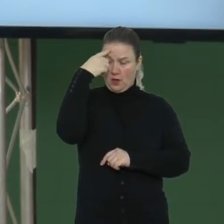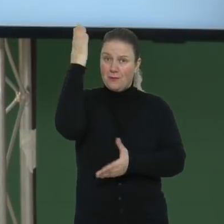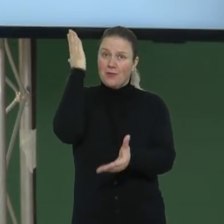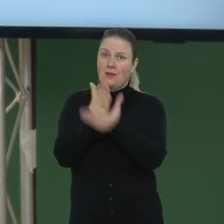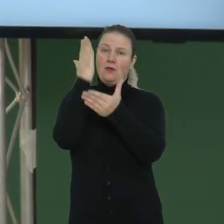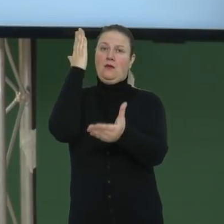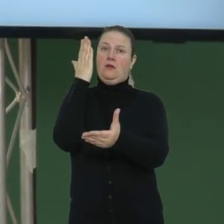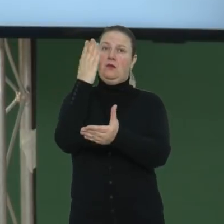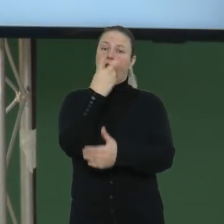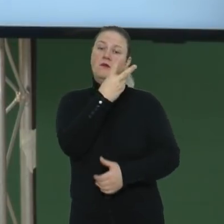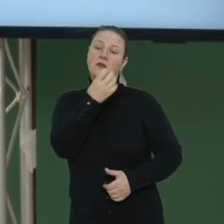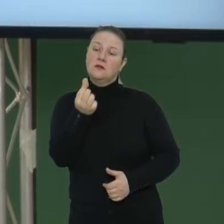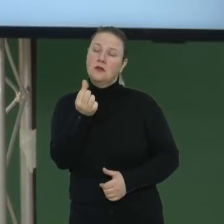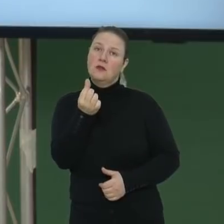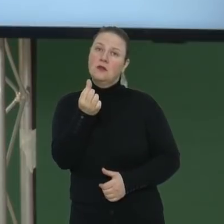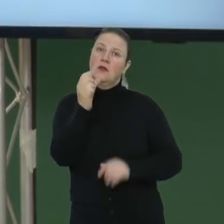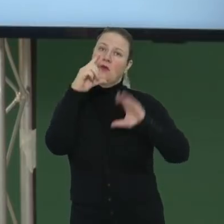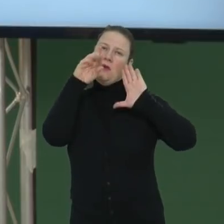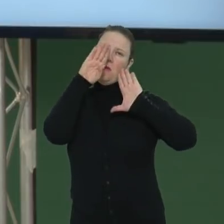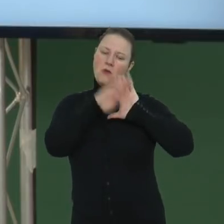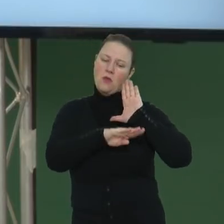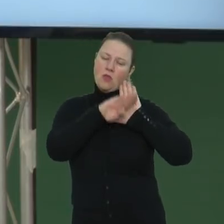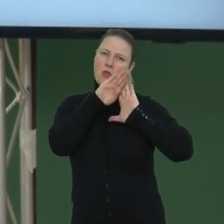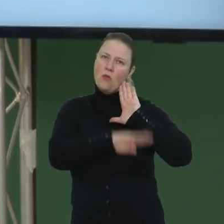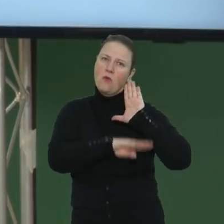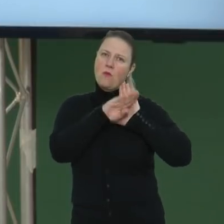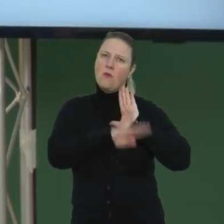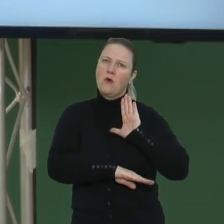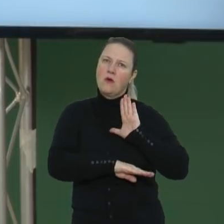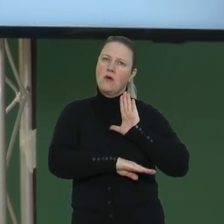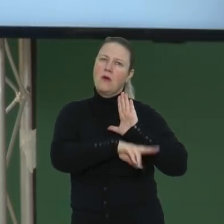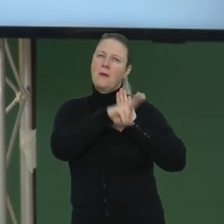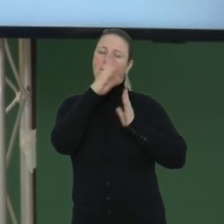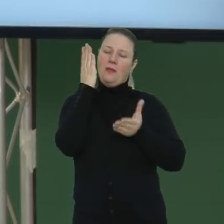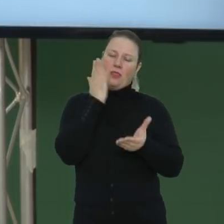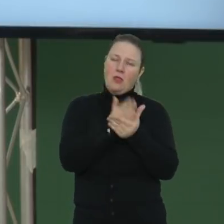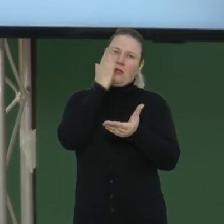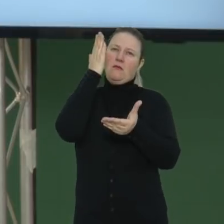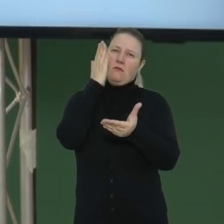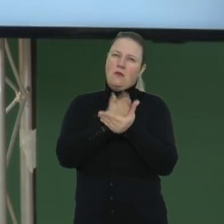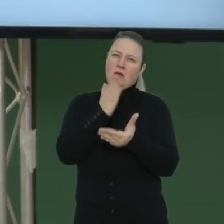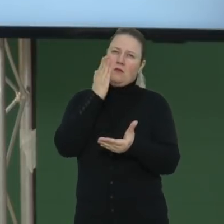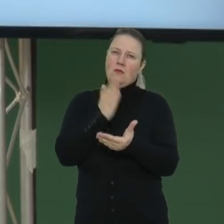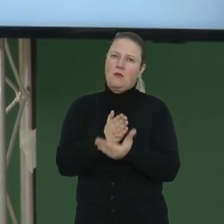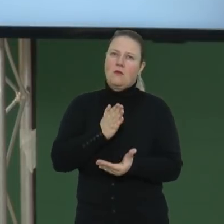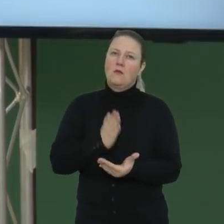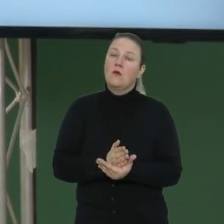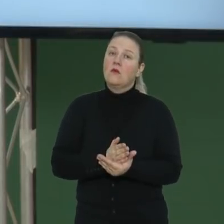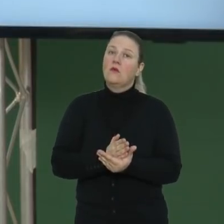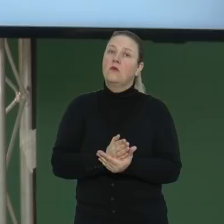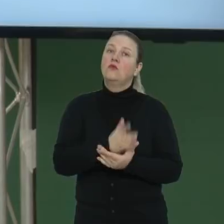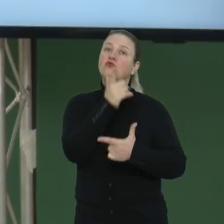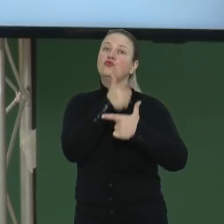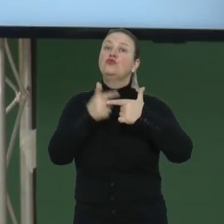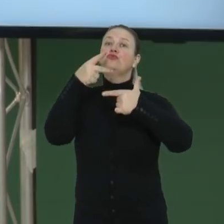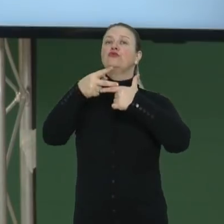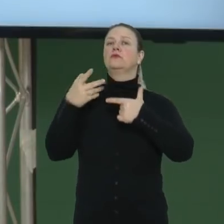26 horas, a metade desse 50%, ou seja, a metade da metade, né? Então, ele passa a ter o